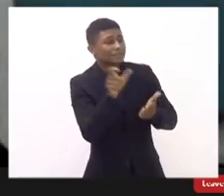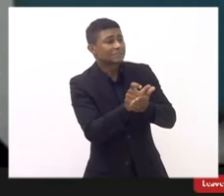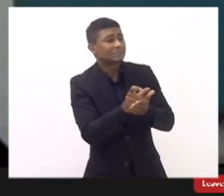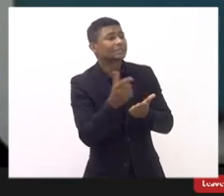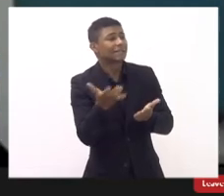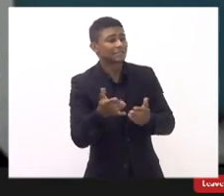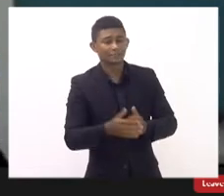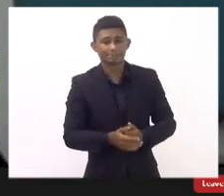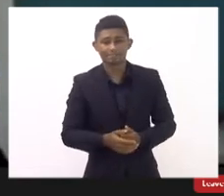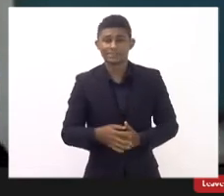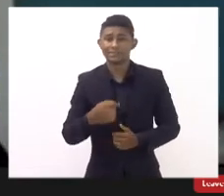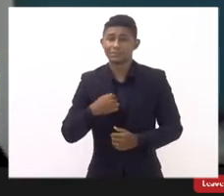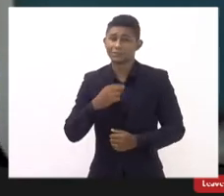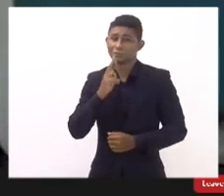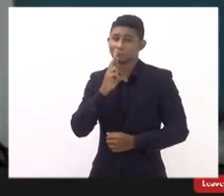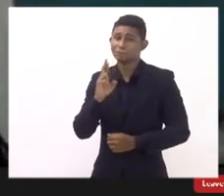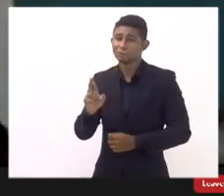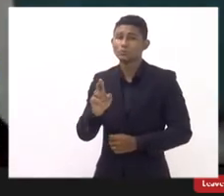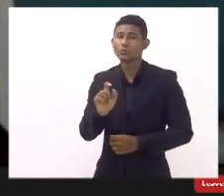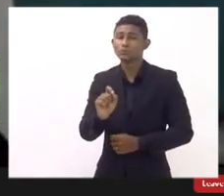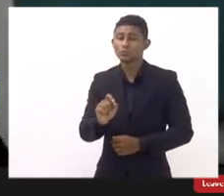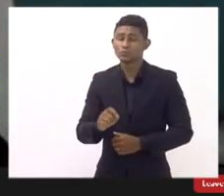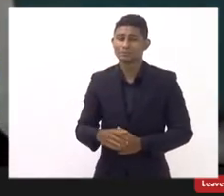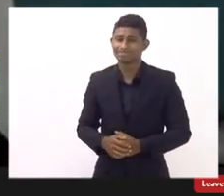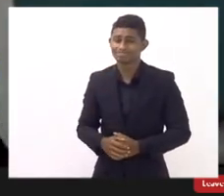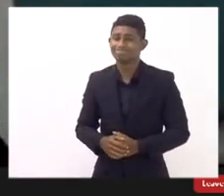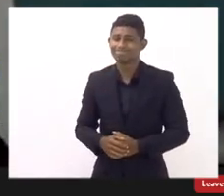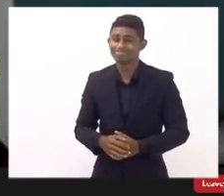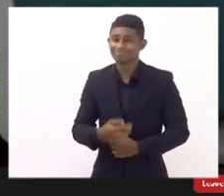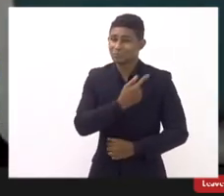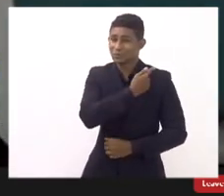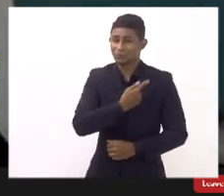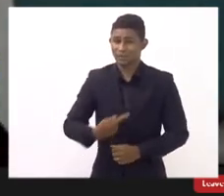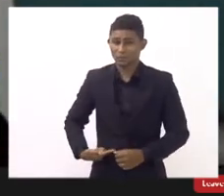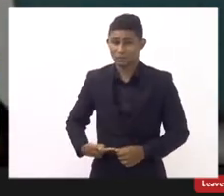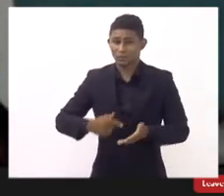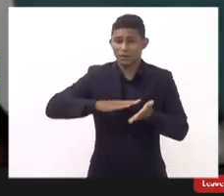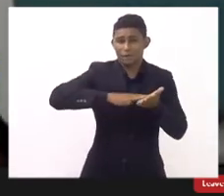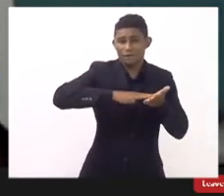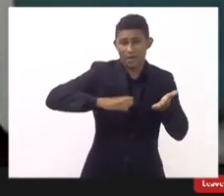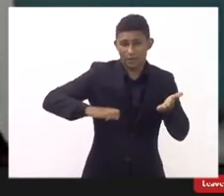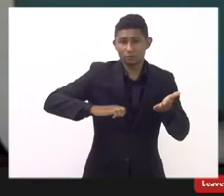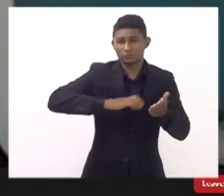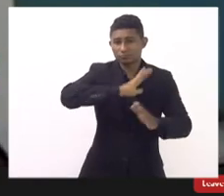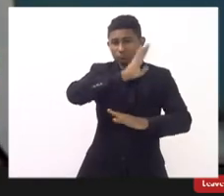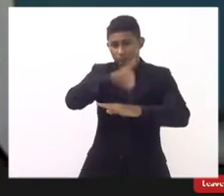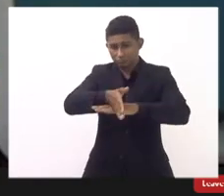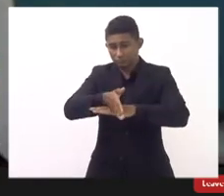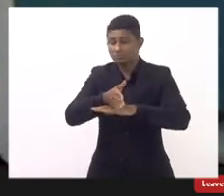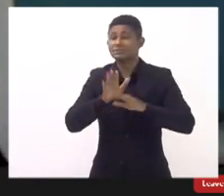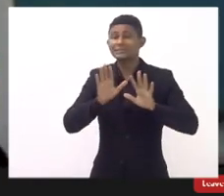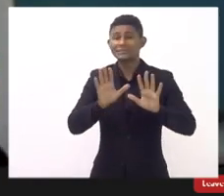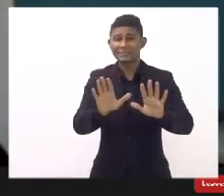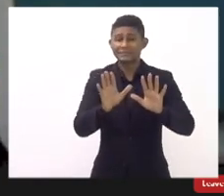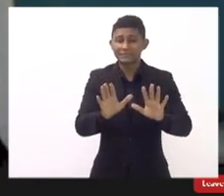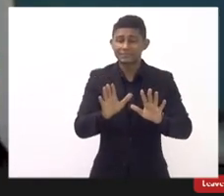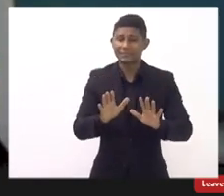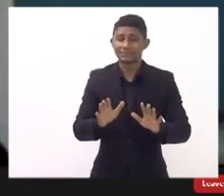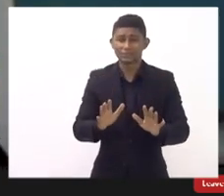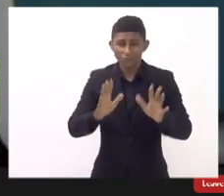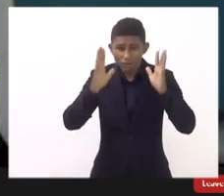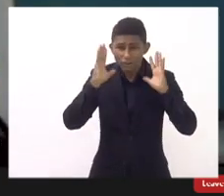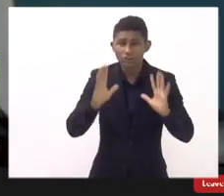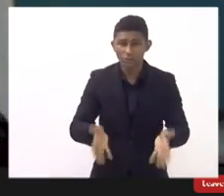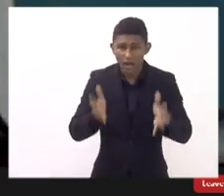fui obrigada a dizer para eles: bom, o veto do governador foi derrubado, mas a gente ainda não tem, né, uma efetivação de,